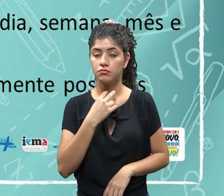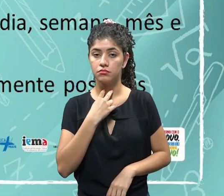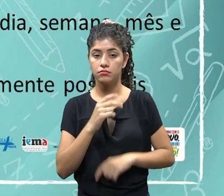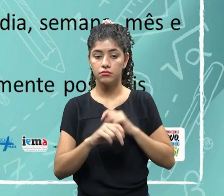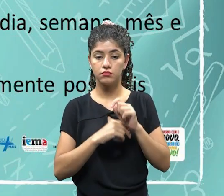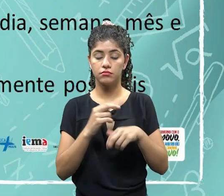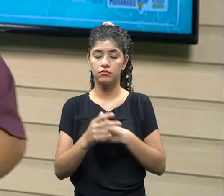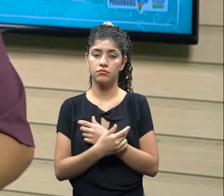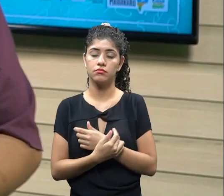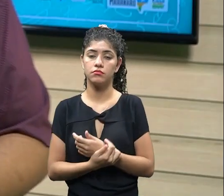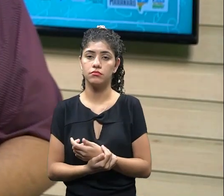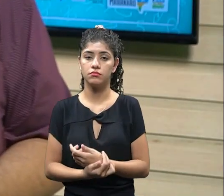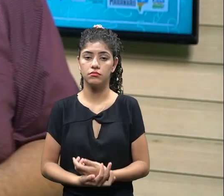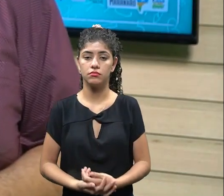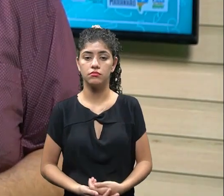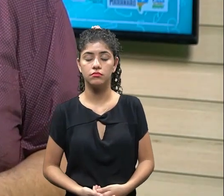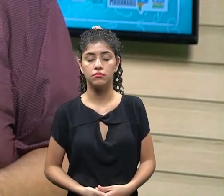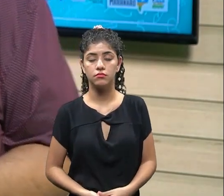coisa muito,